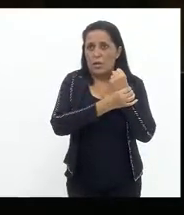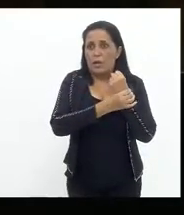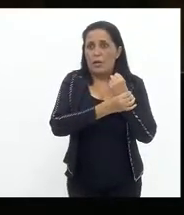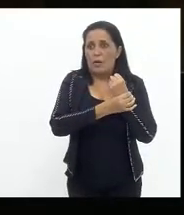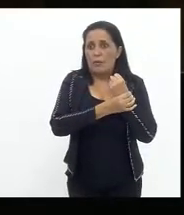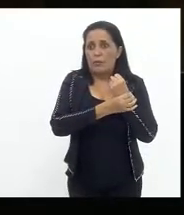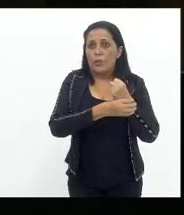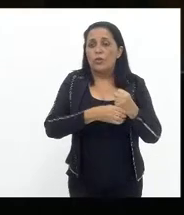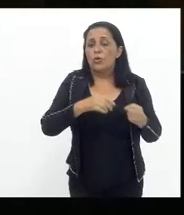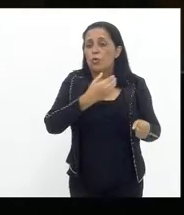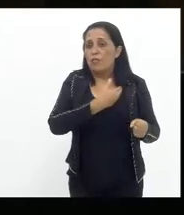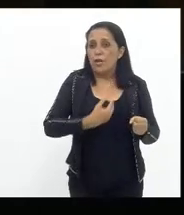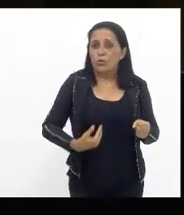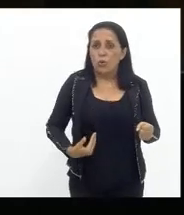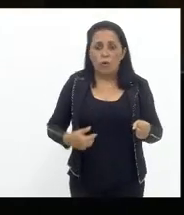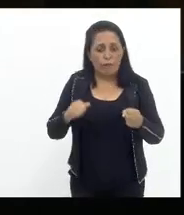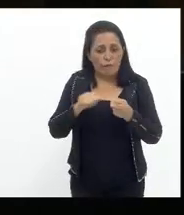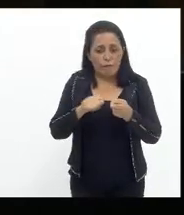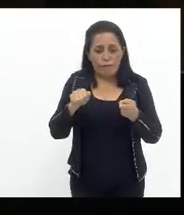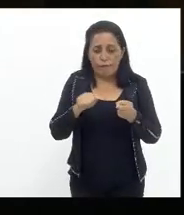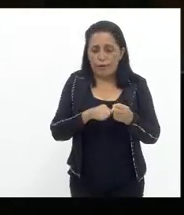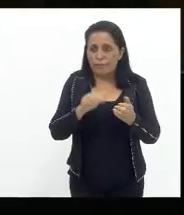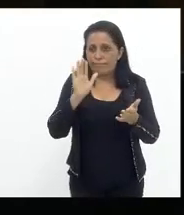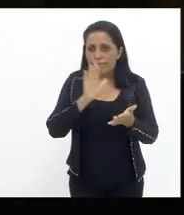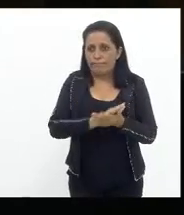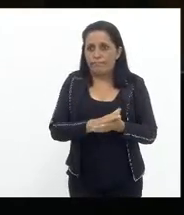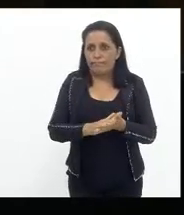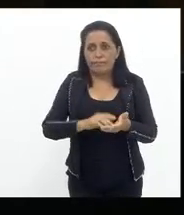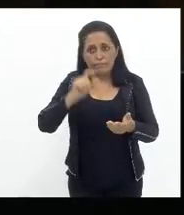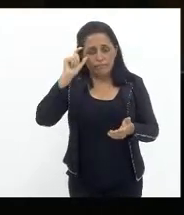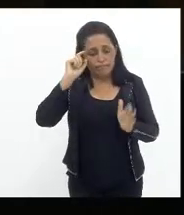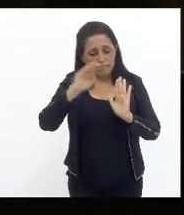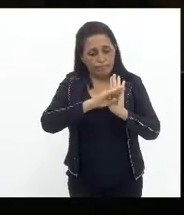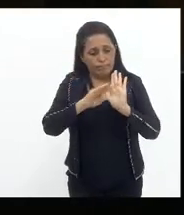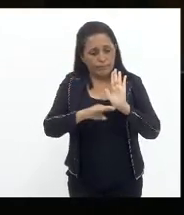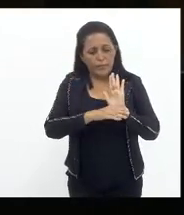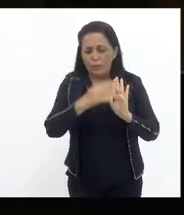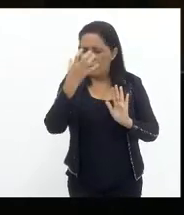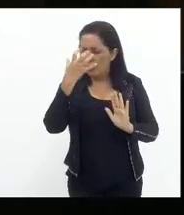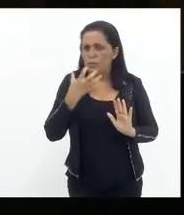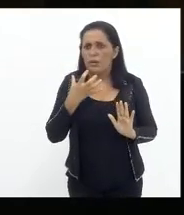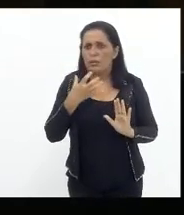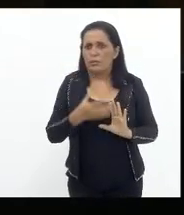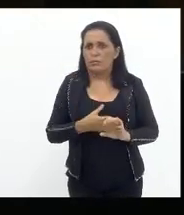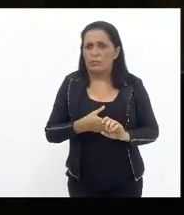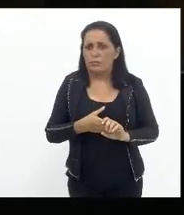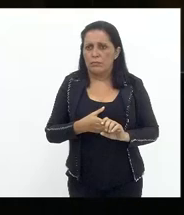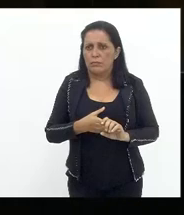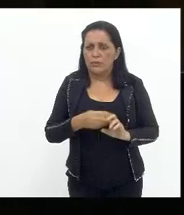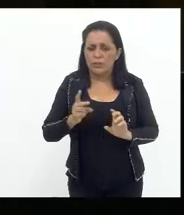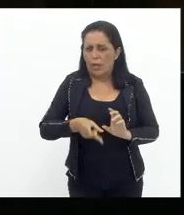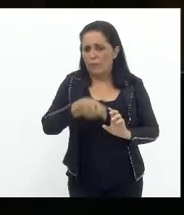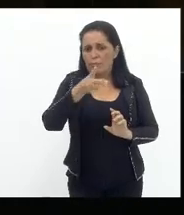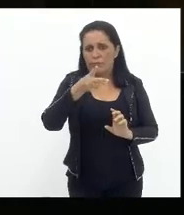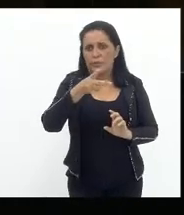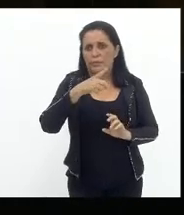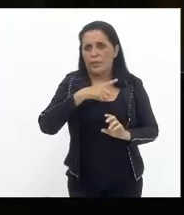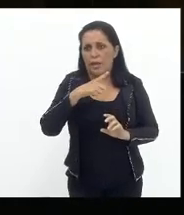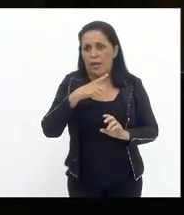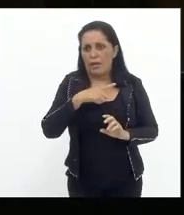Cláudio Castro não colocou esse programa em vigência. Isso é sério demais. Vira e mexe, a gente